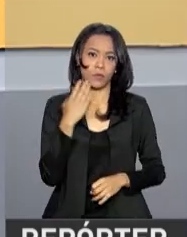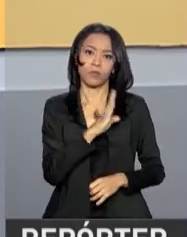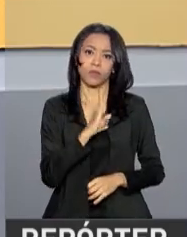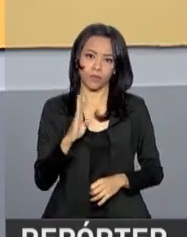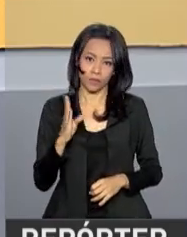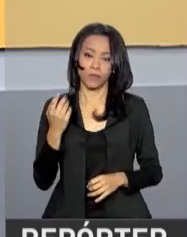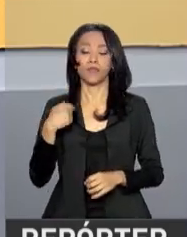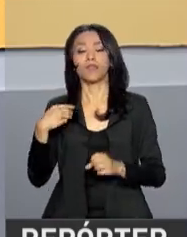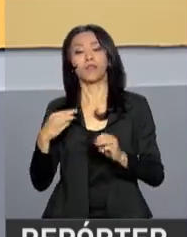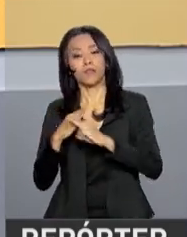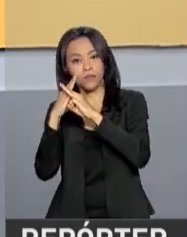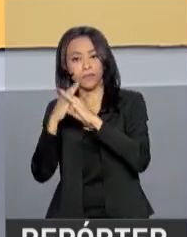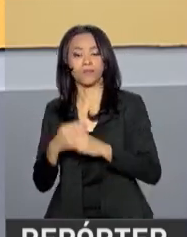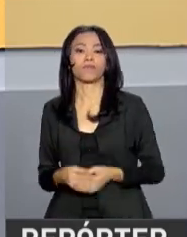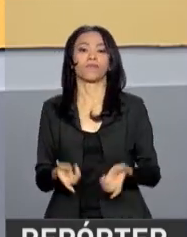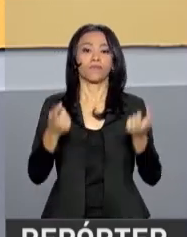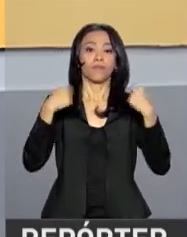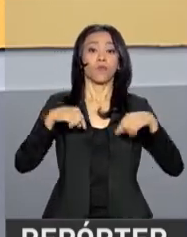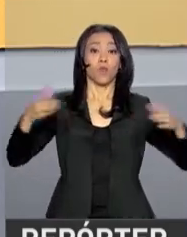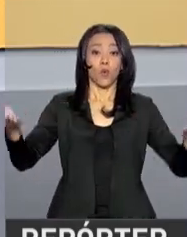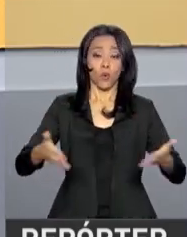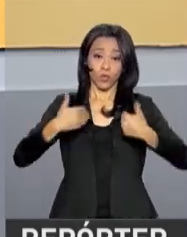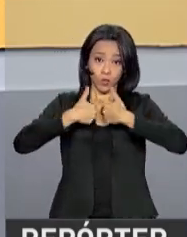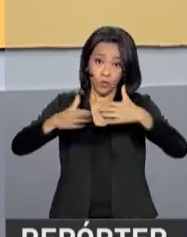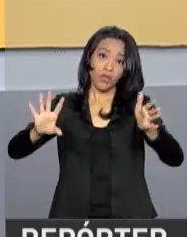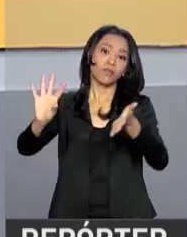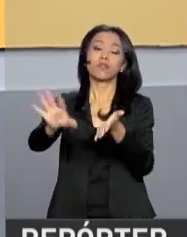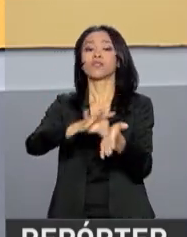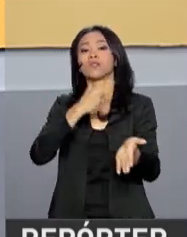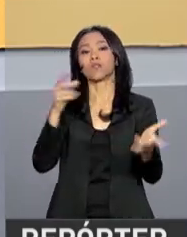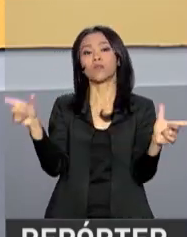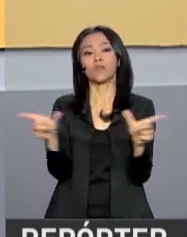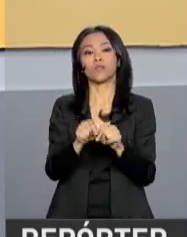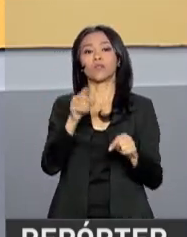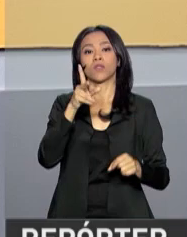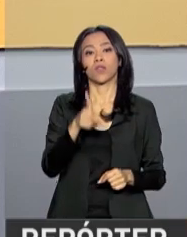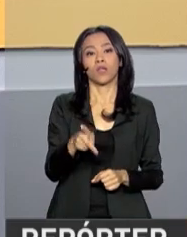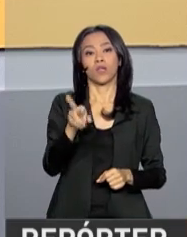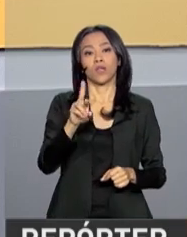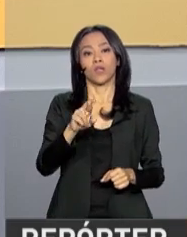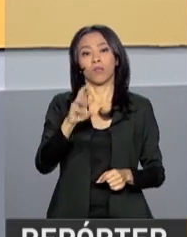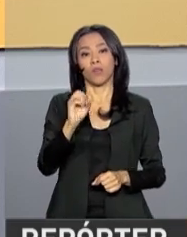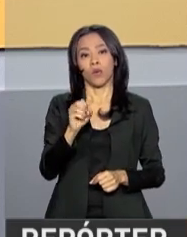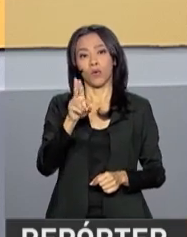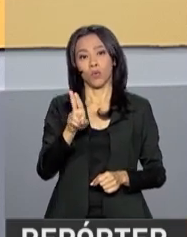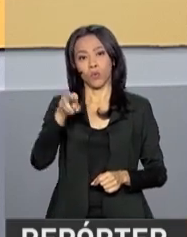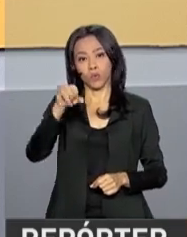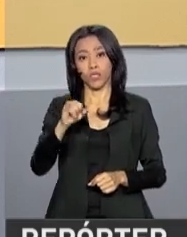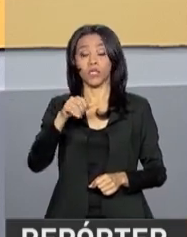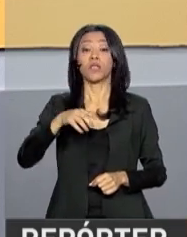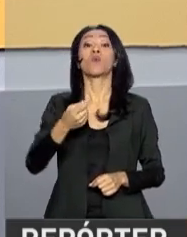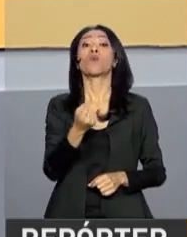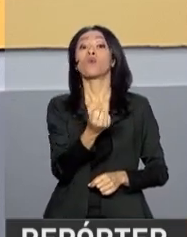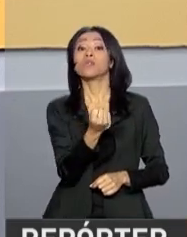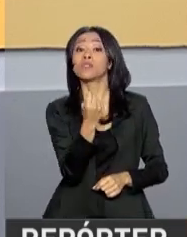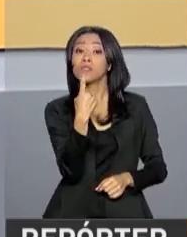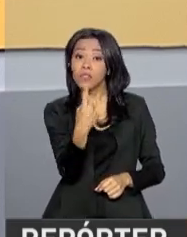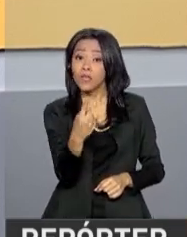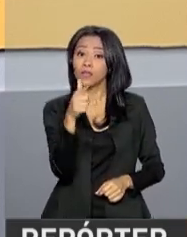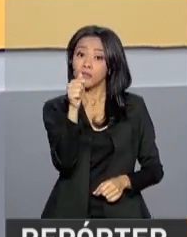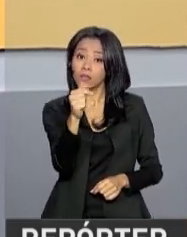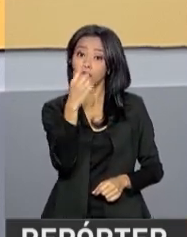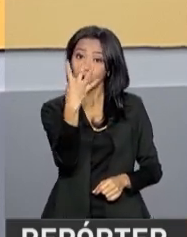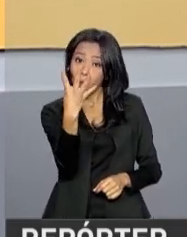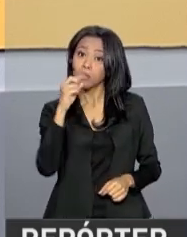começam hoje as inscrições para o programa universidade para todos serão ofertadas 174 mil vagas em mil e